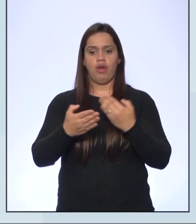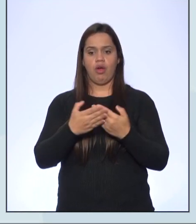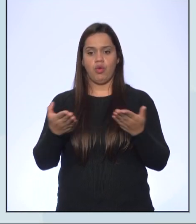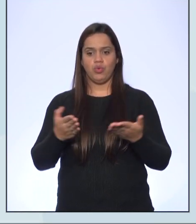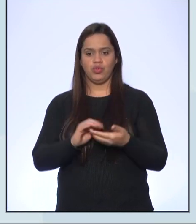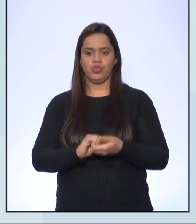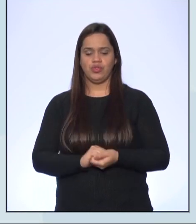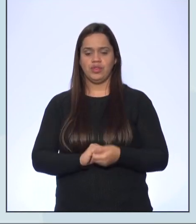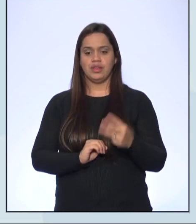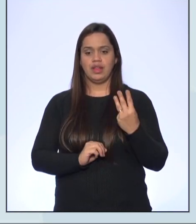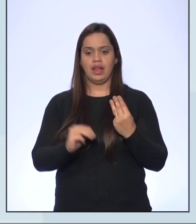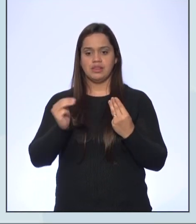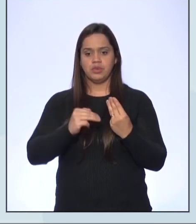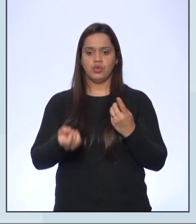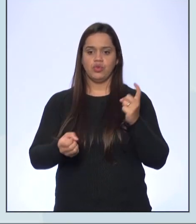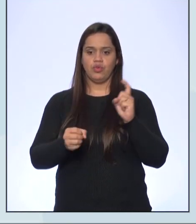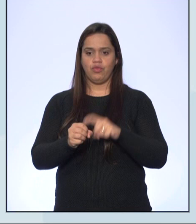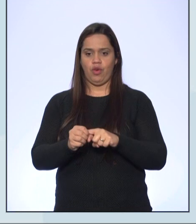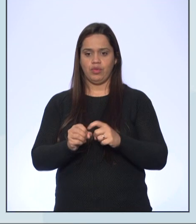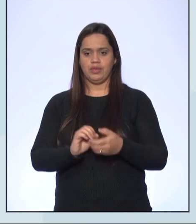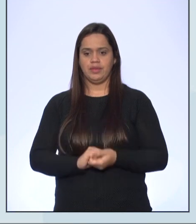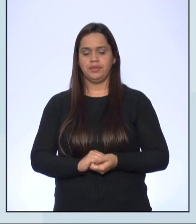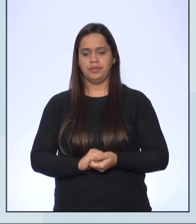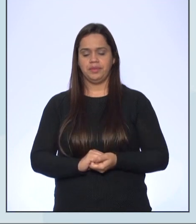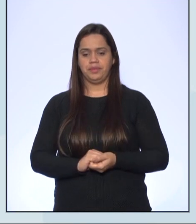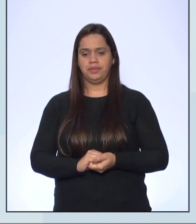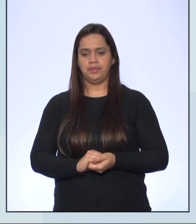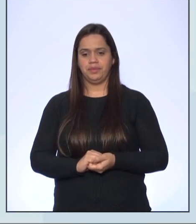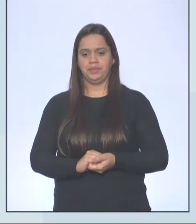bom? 3 minutinhos e a gente já retorna, tá bom?